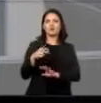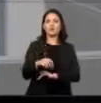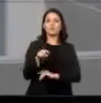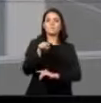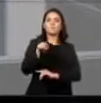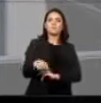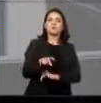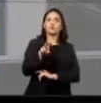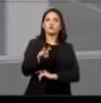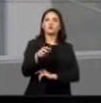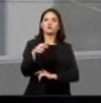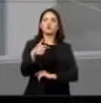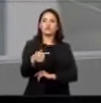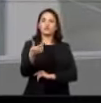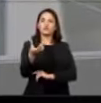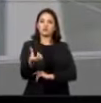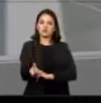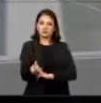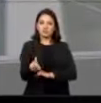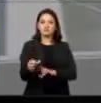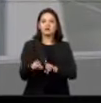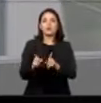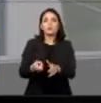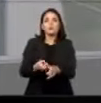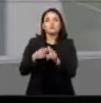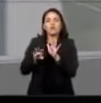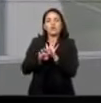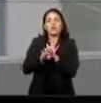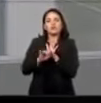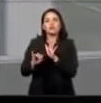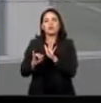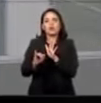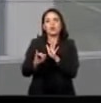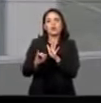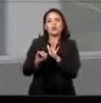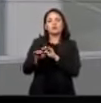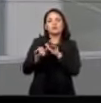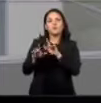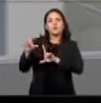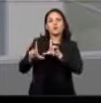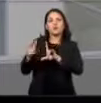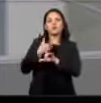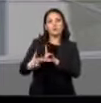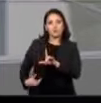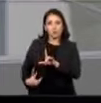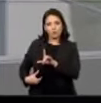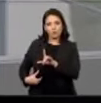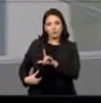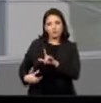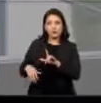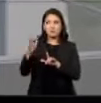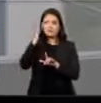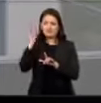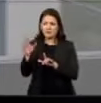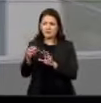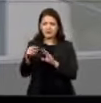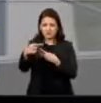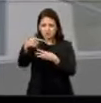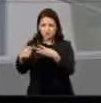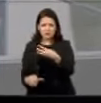1576, da suspensão do edital de chamamento de TVs públicas, mas, ao mesmo tempo, debate algo muito mais amplo do que